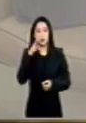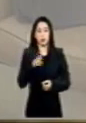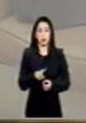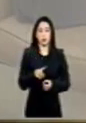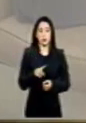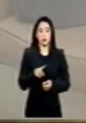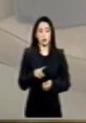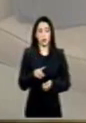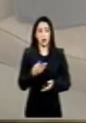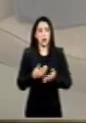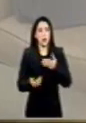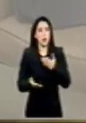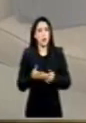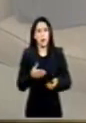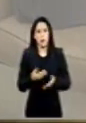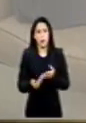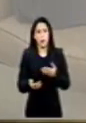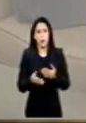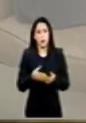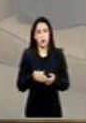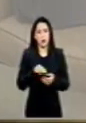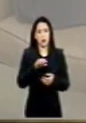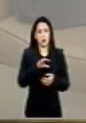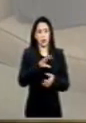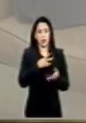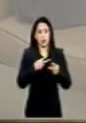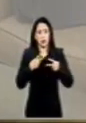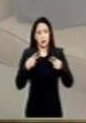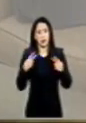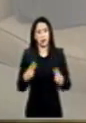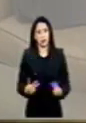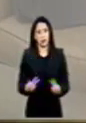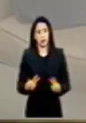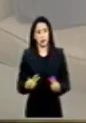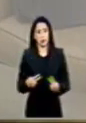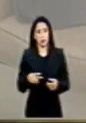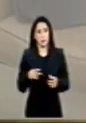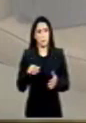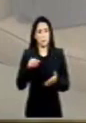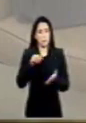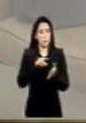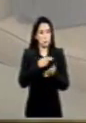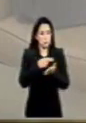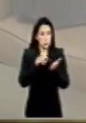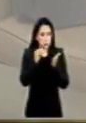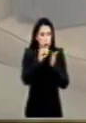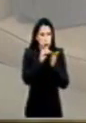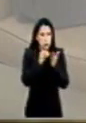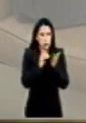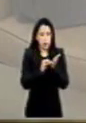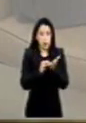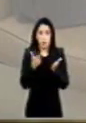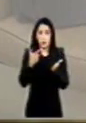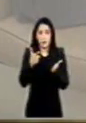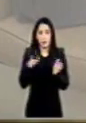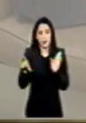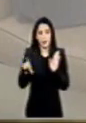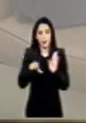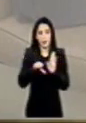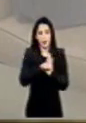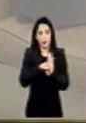de qualquer fato, qualquer esfera, qualquer ponto que se analise não há crime. Nós